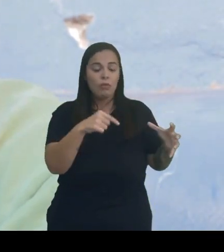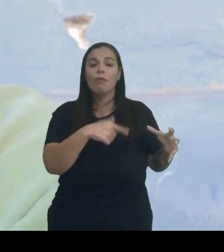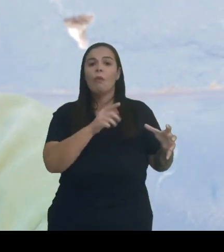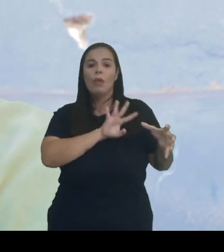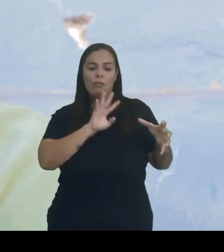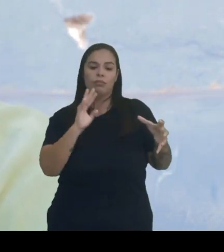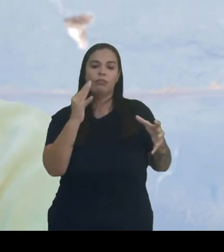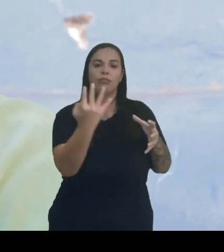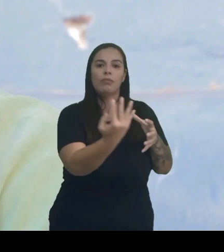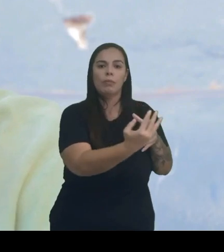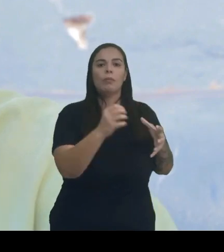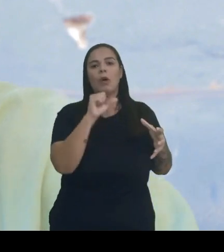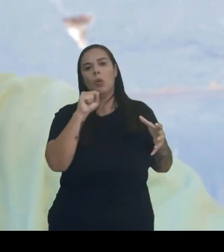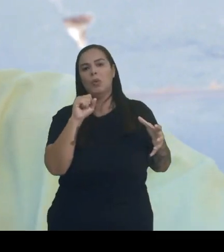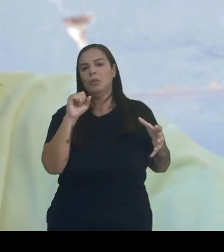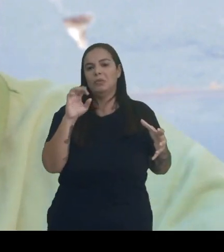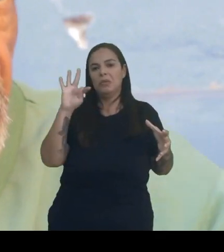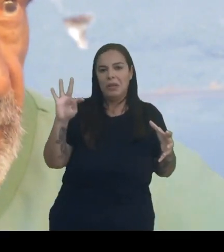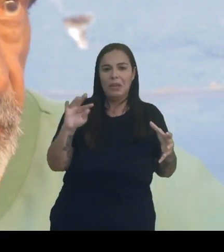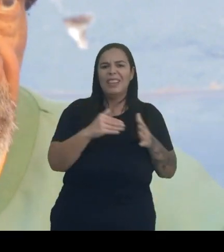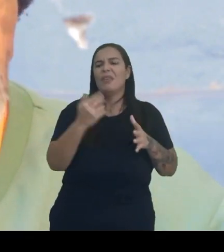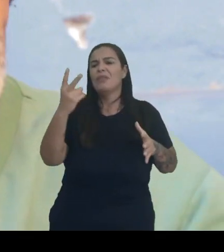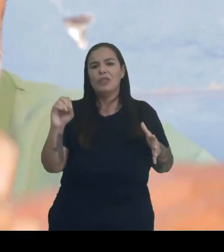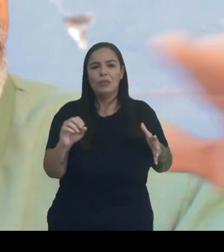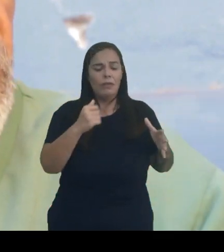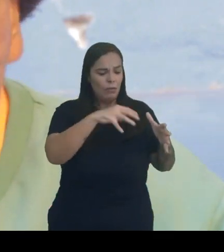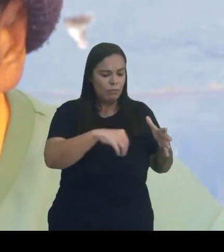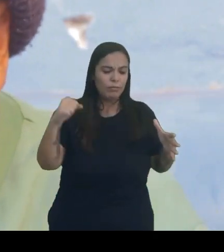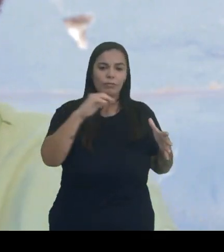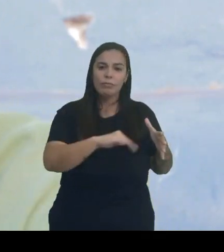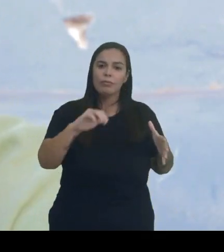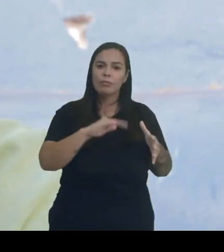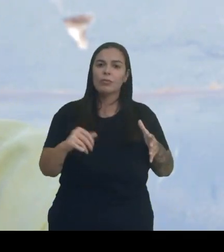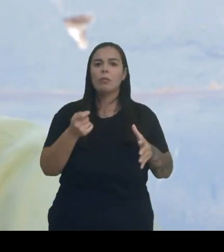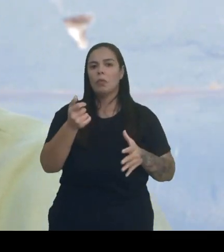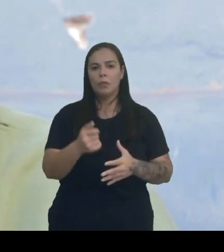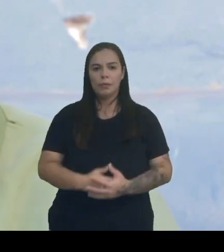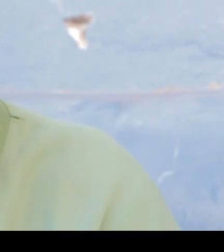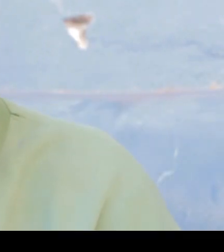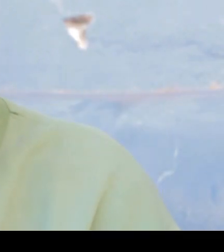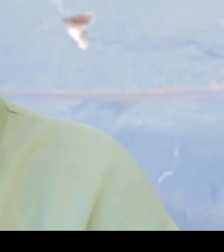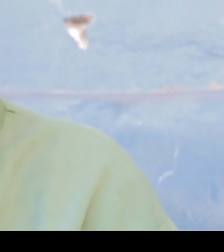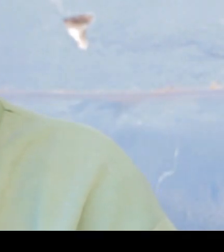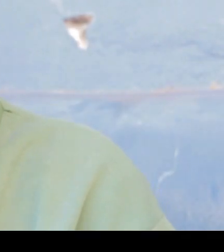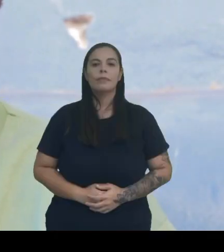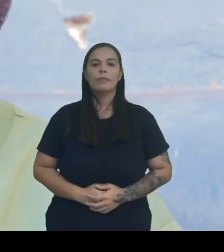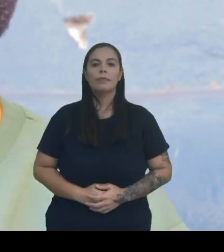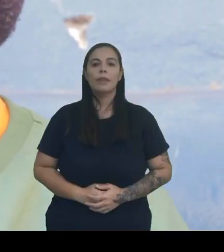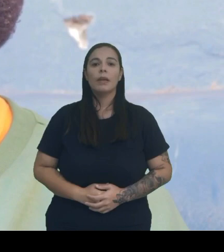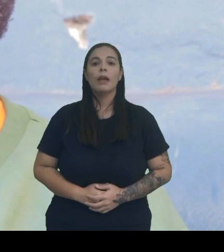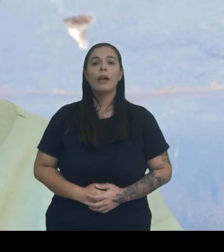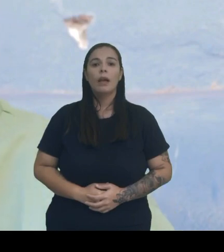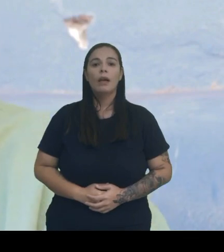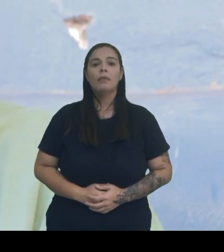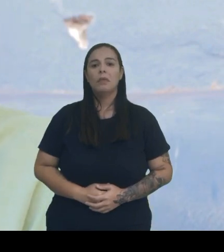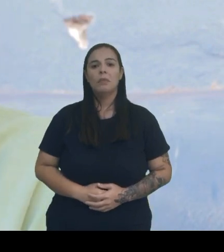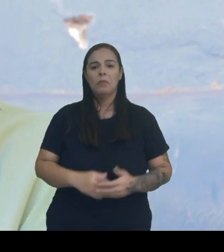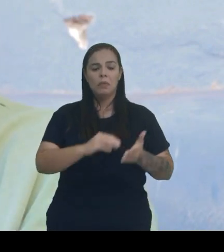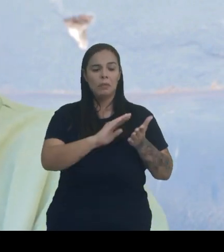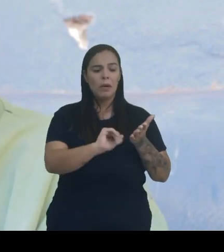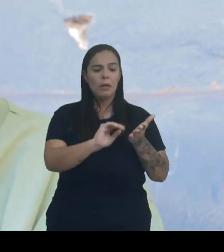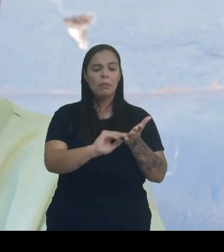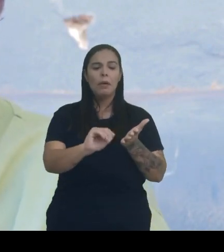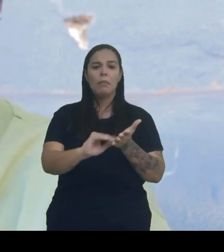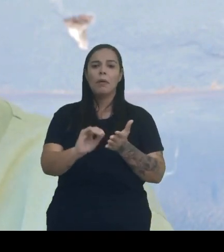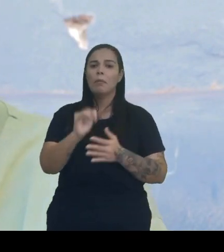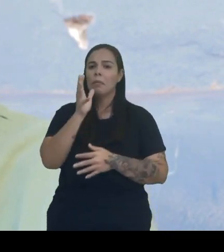vamos cercar com outra rede por dentro. 8 ou 10 toneladas de peixe, ou até 20, você vai tirando aos poucos. Você tira um bocado, na hora que vem ele levanta